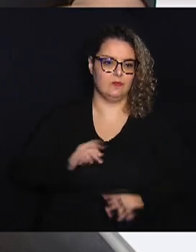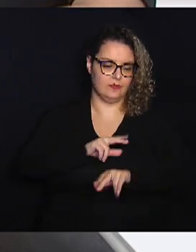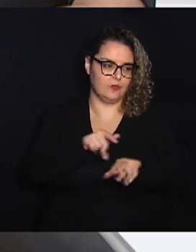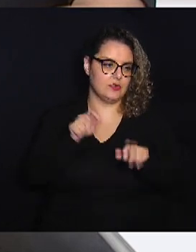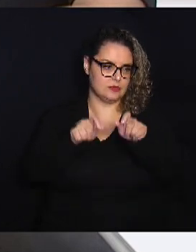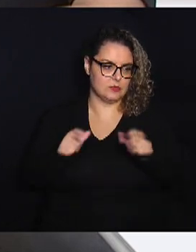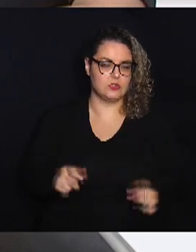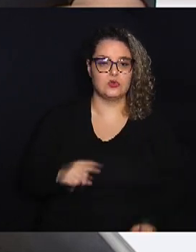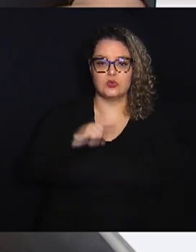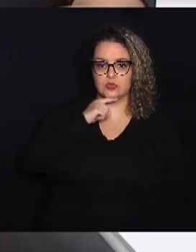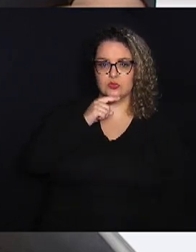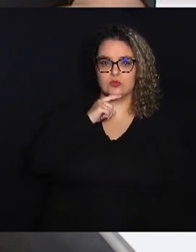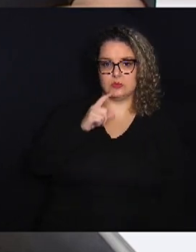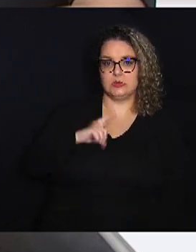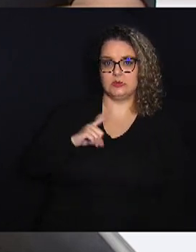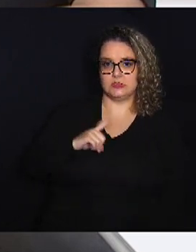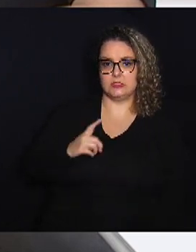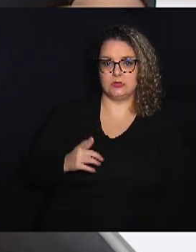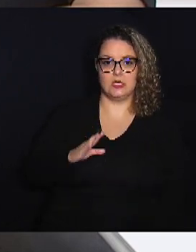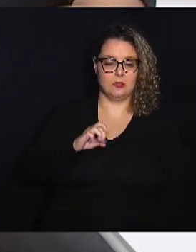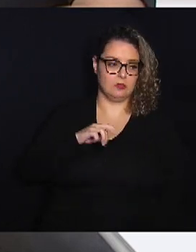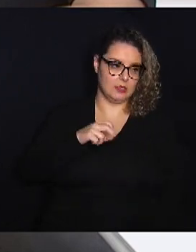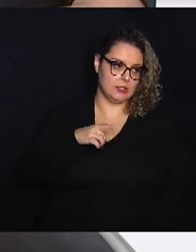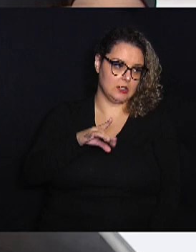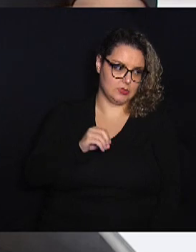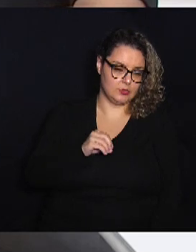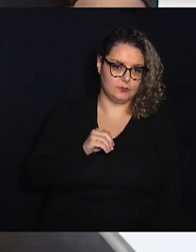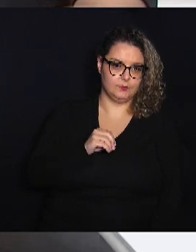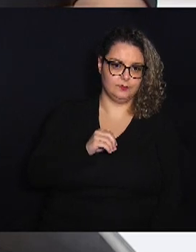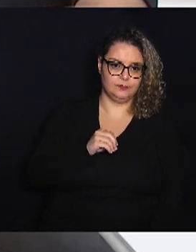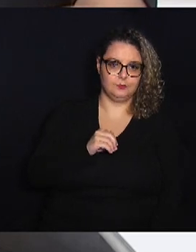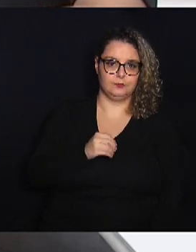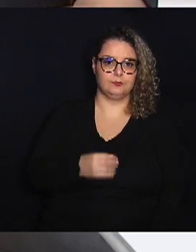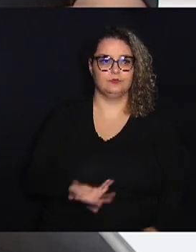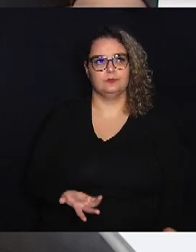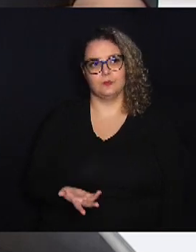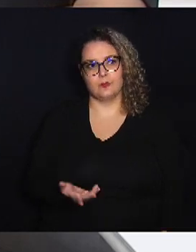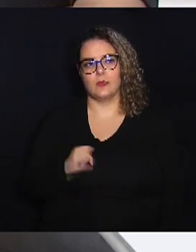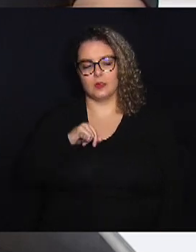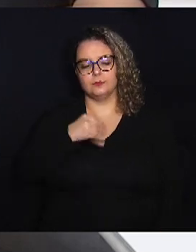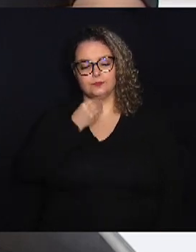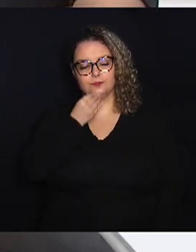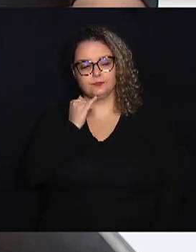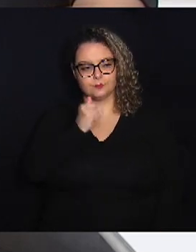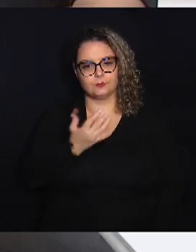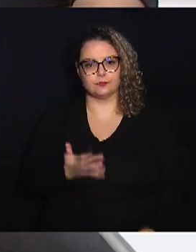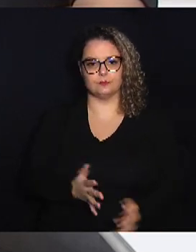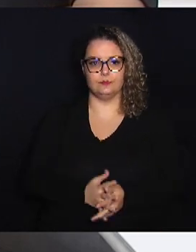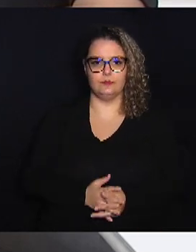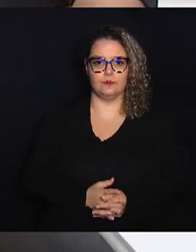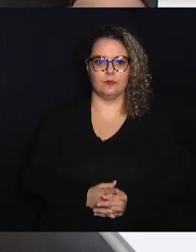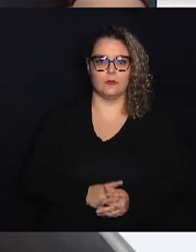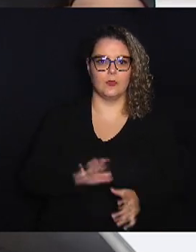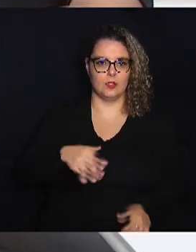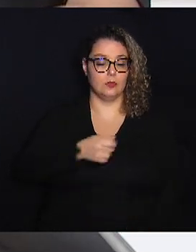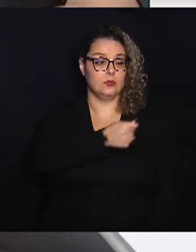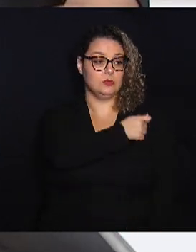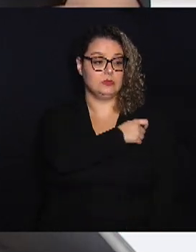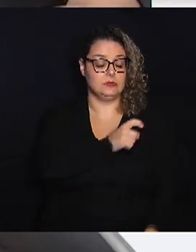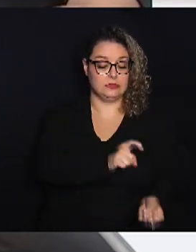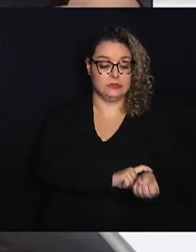tem dúvida, Bernardo, pegando até esse gancho que você falou, quando os estudantes ficam